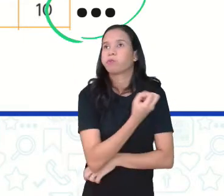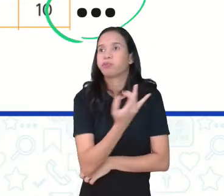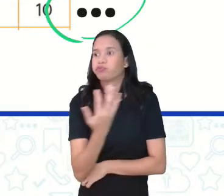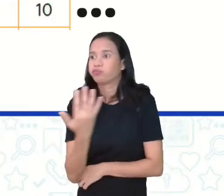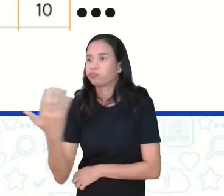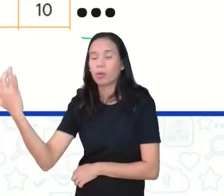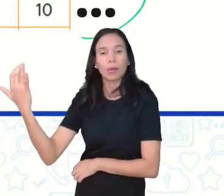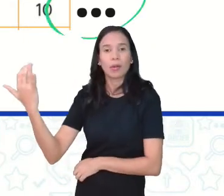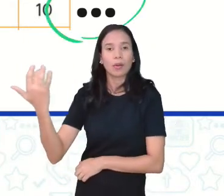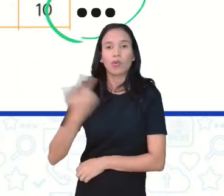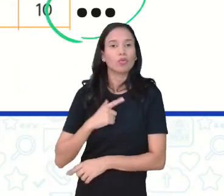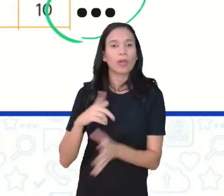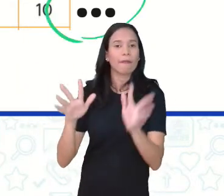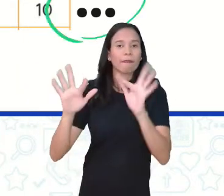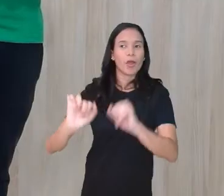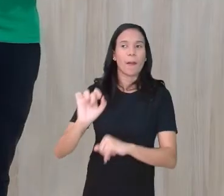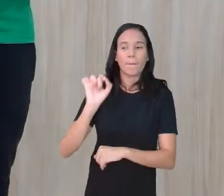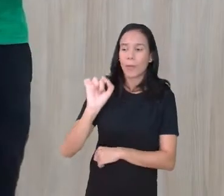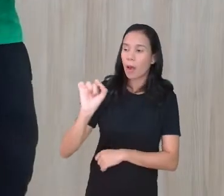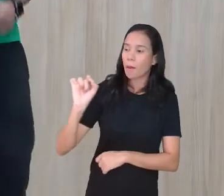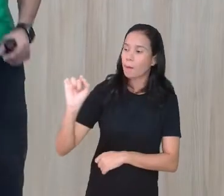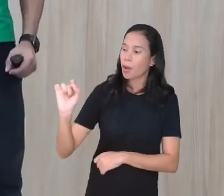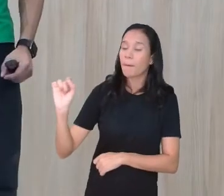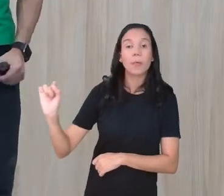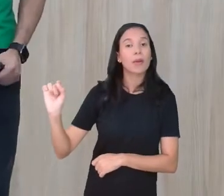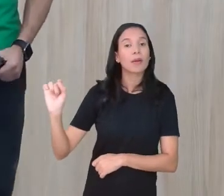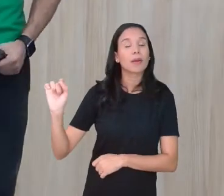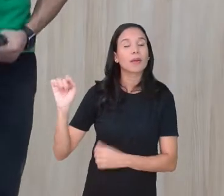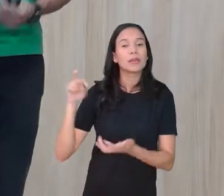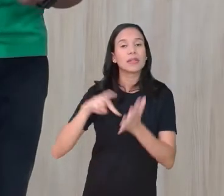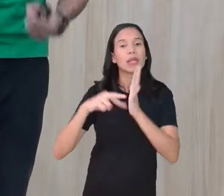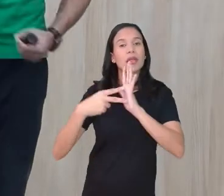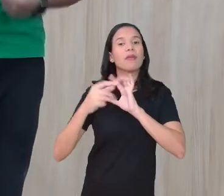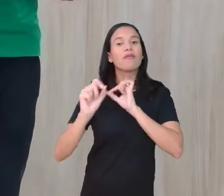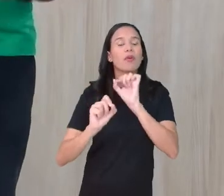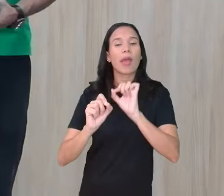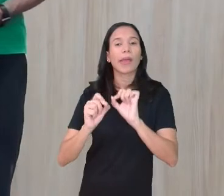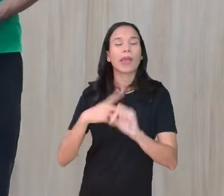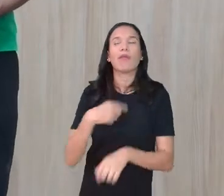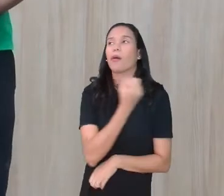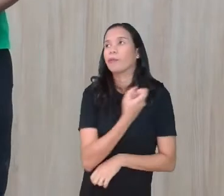tá? Essas reticências que a gente coloca aí indica